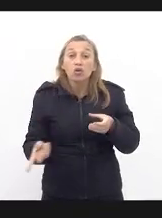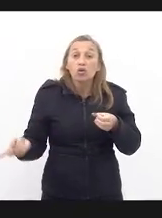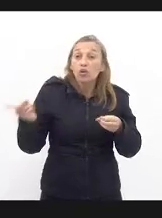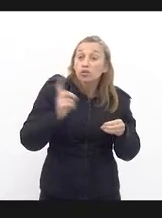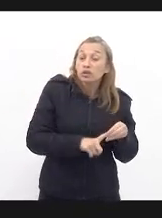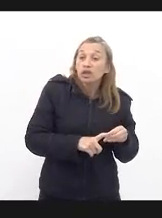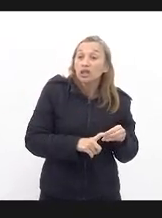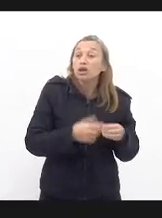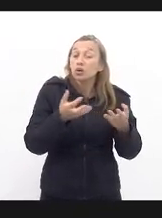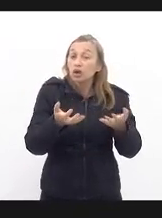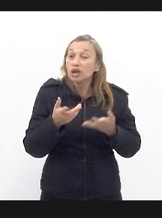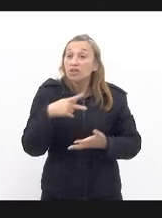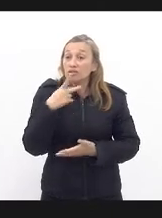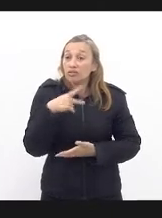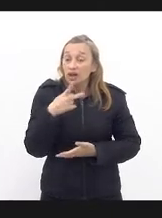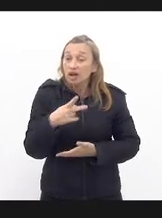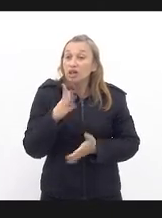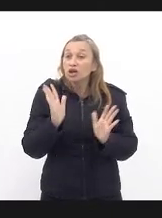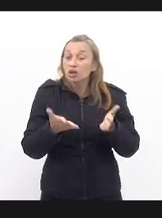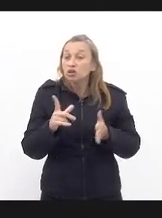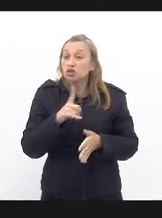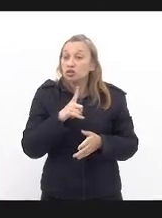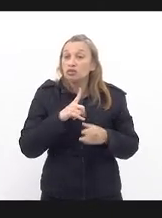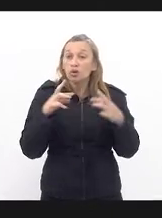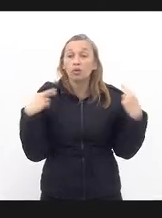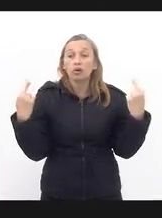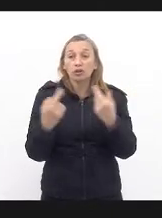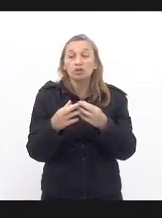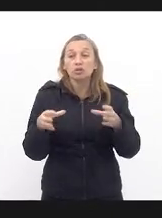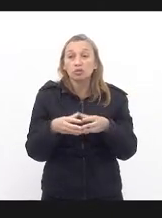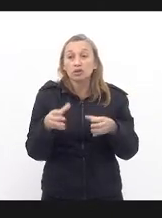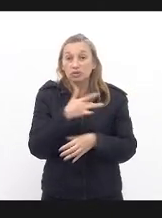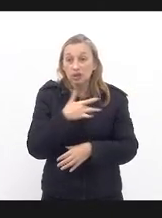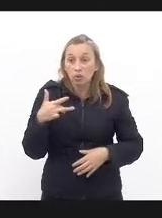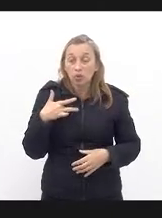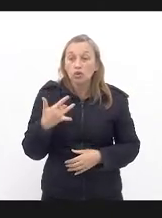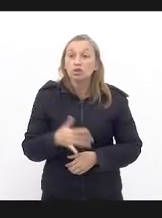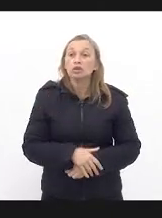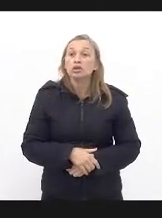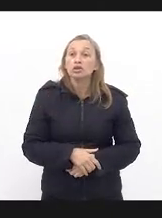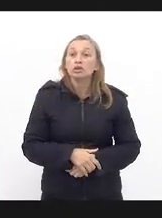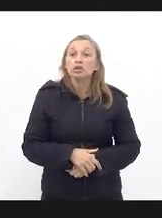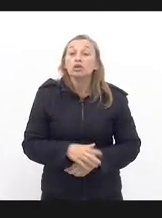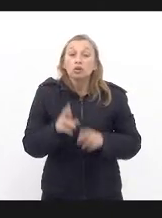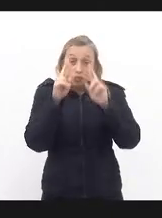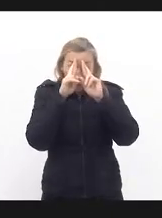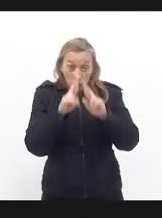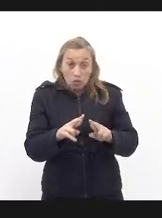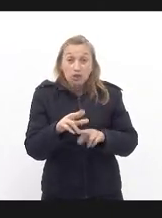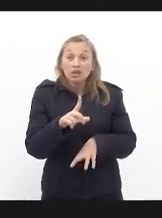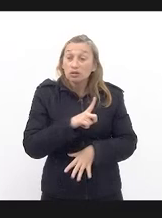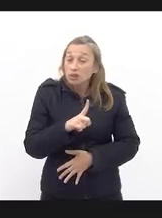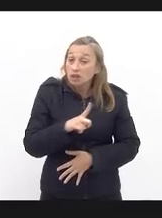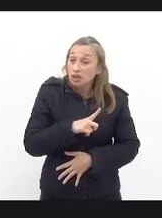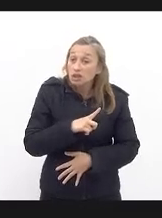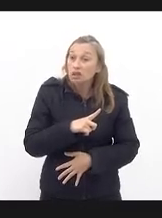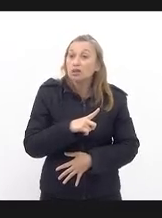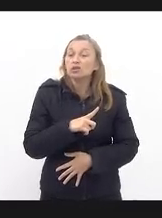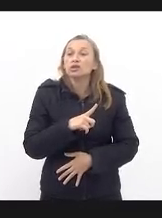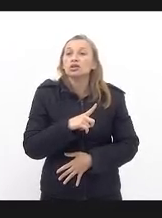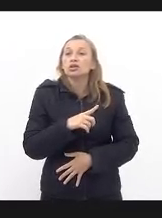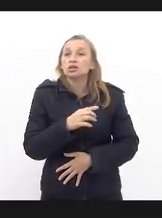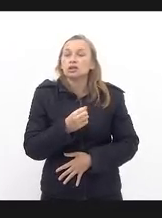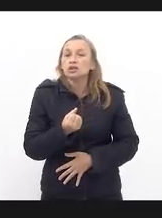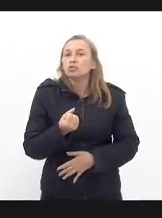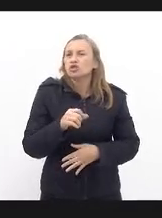eu gostaria de dizer que hoje nós tivemos uma reunião da comissão de saúde e eu com todo o respeito que eu tenho é